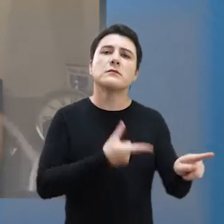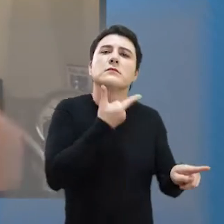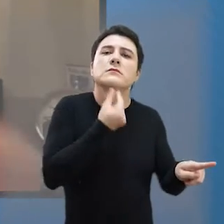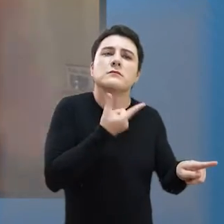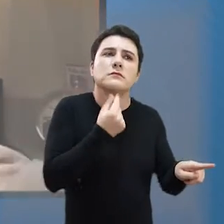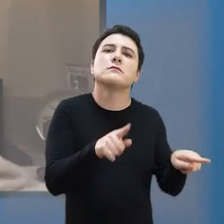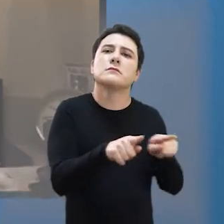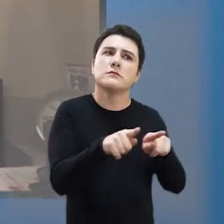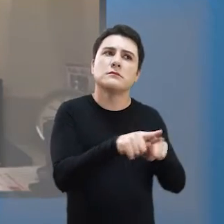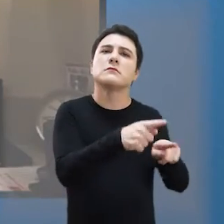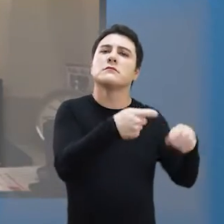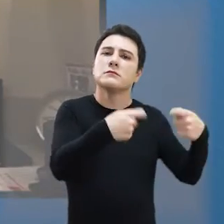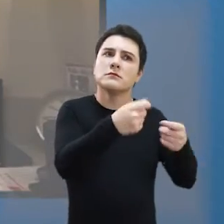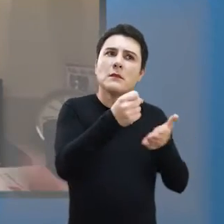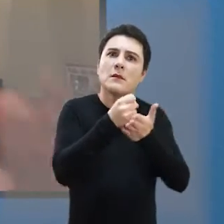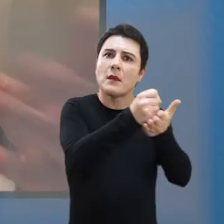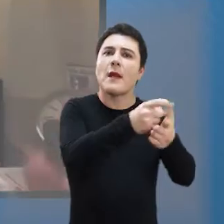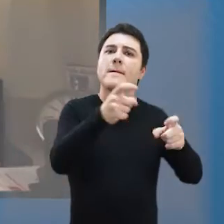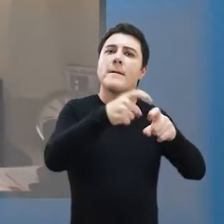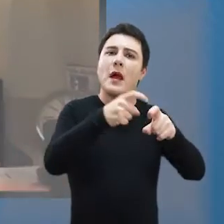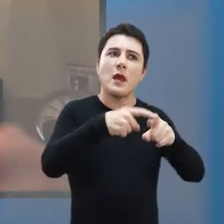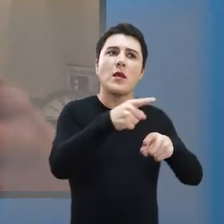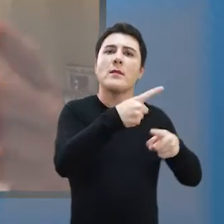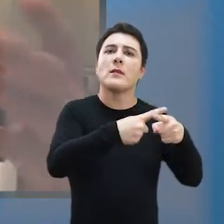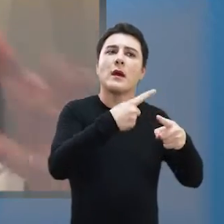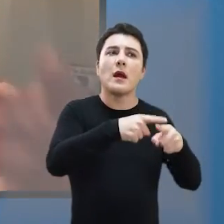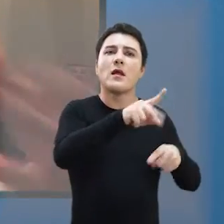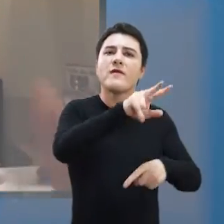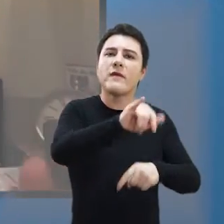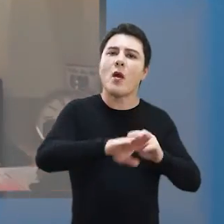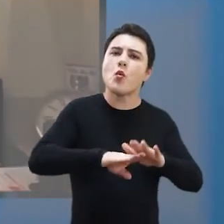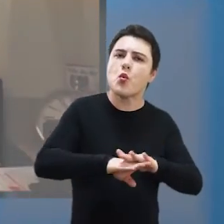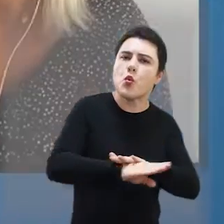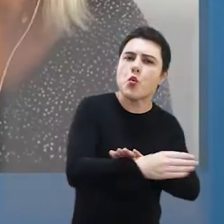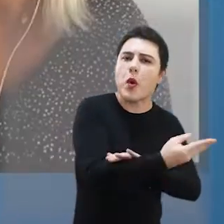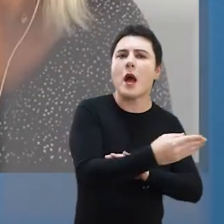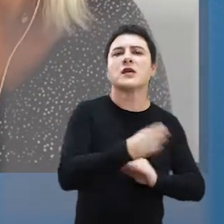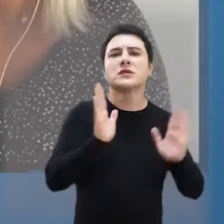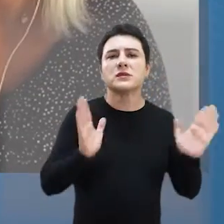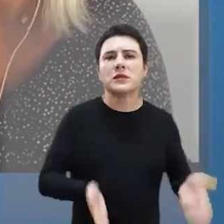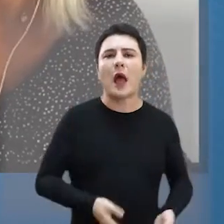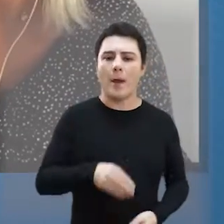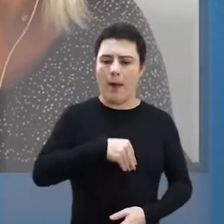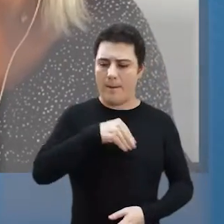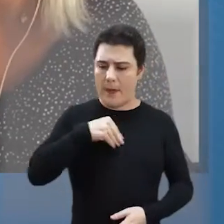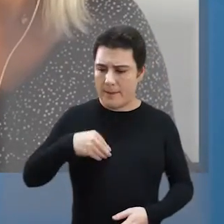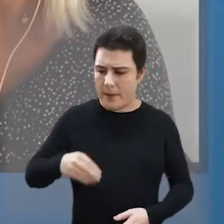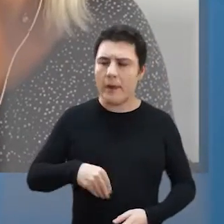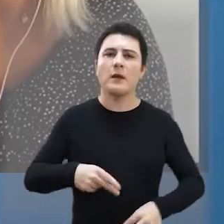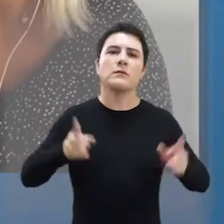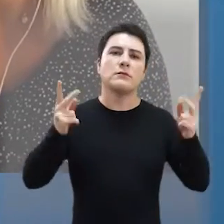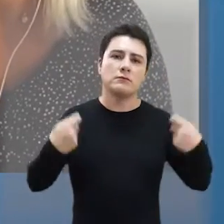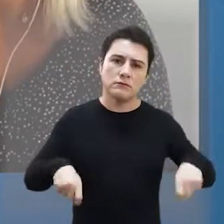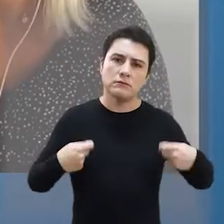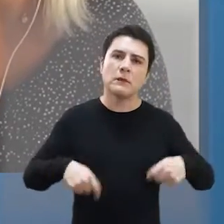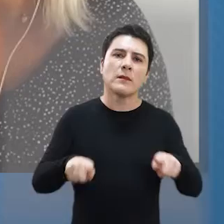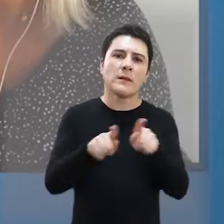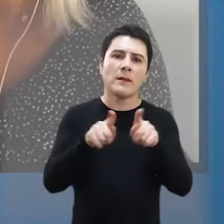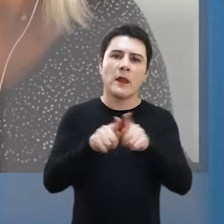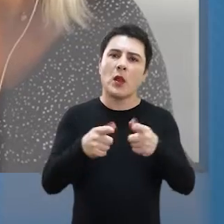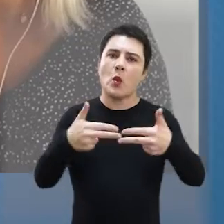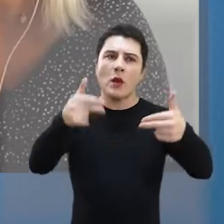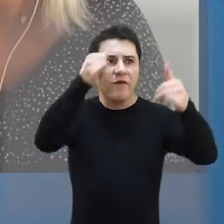o menino também precisa ser levado ao médico para ele enraizar esse conceito de que ele precisa fazer os exames de check-up,